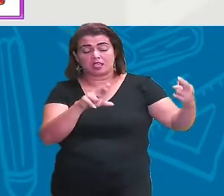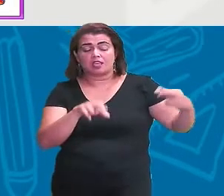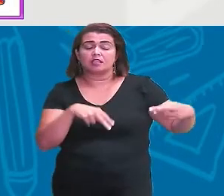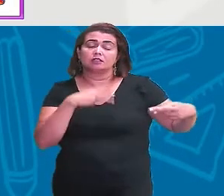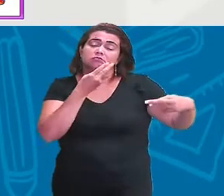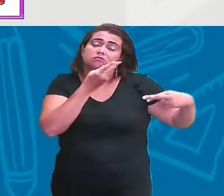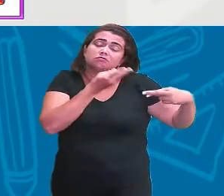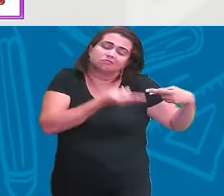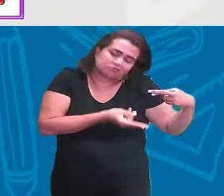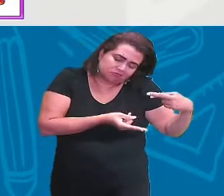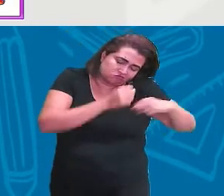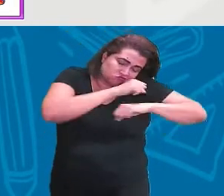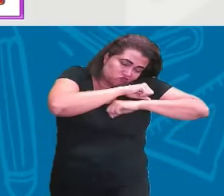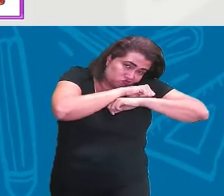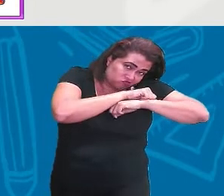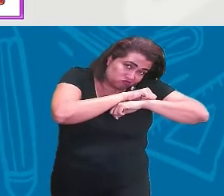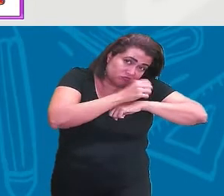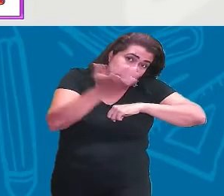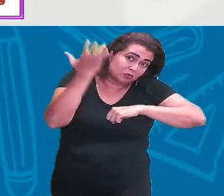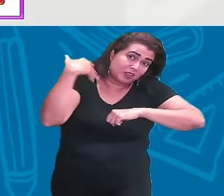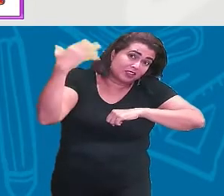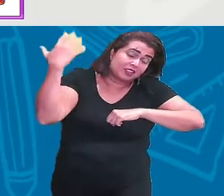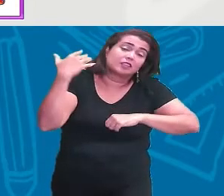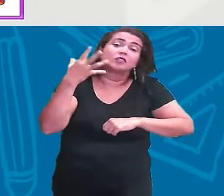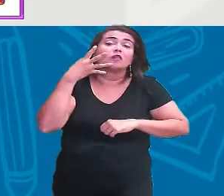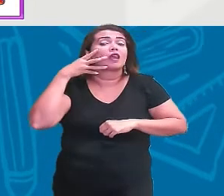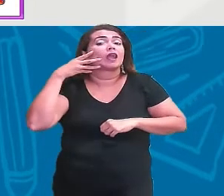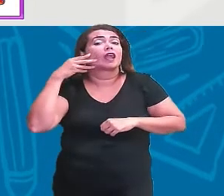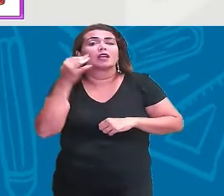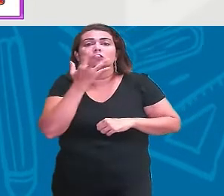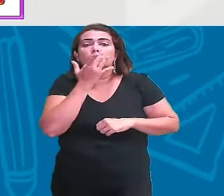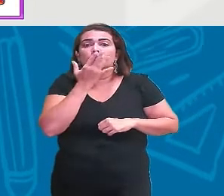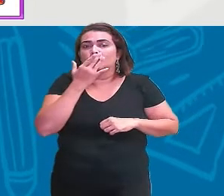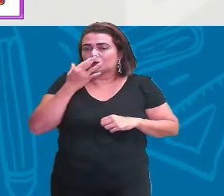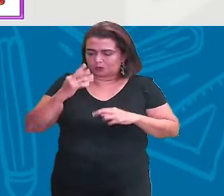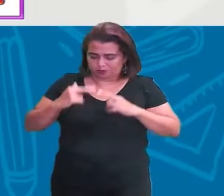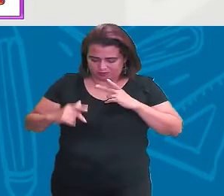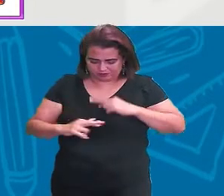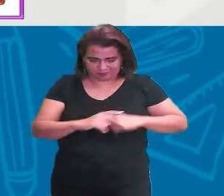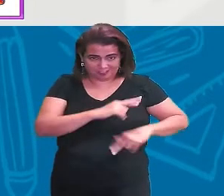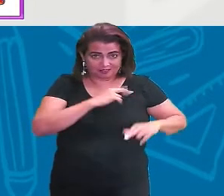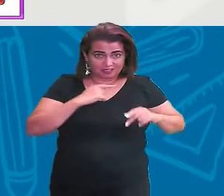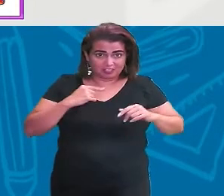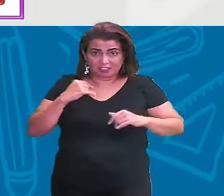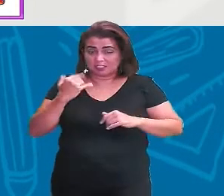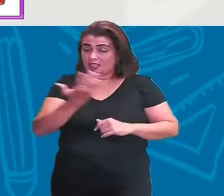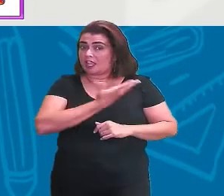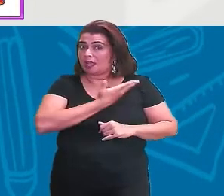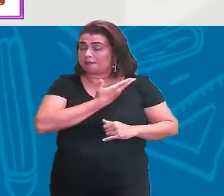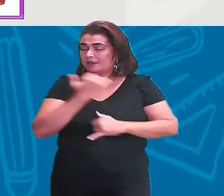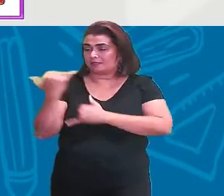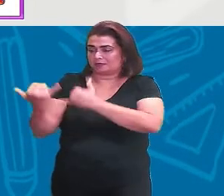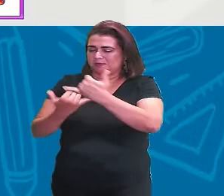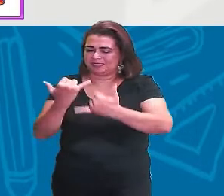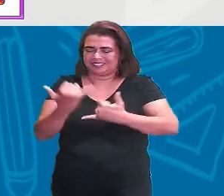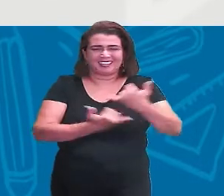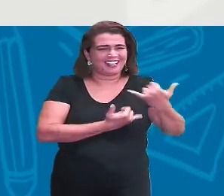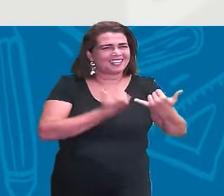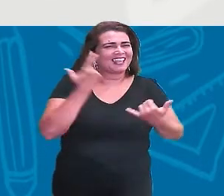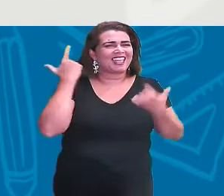uma vez um gato colorido. Brincava com os amigos e era muito divertido.